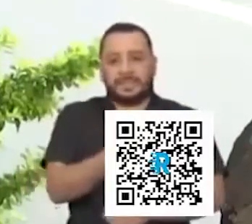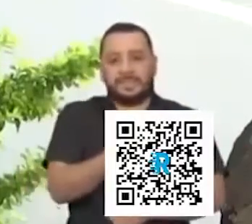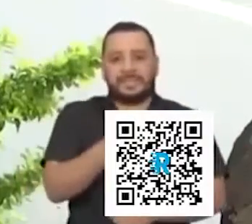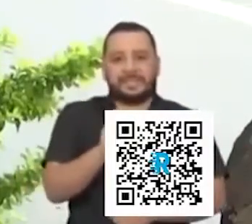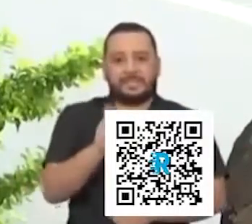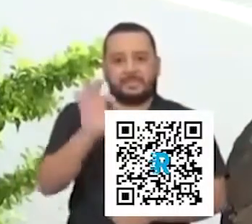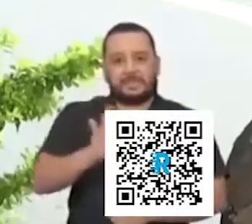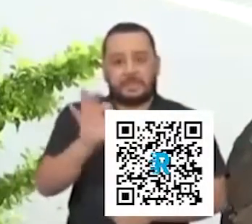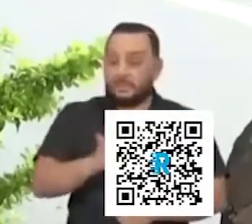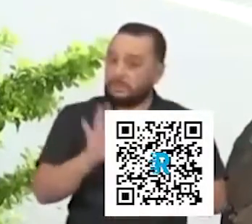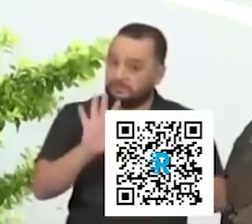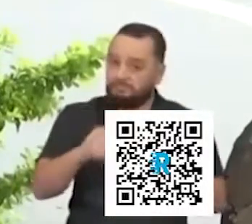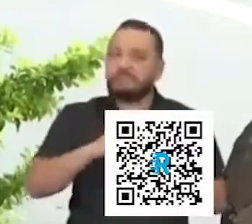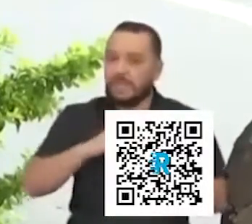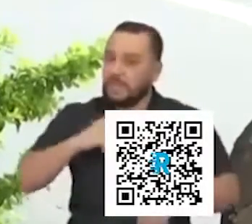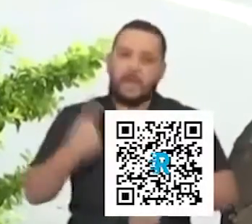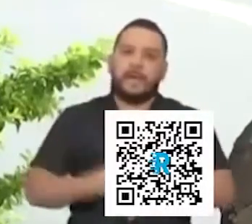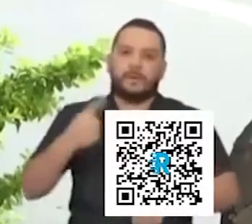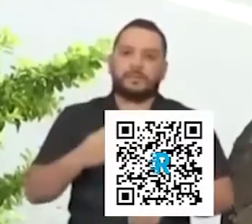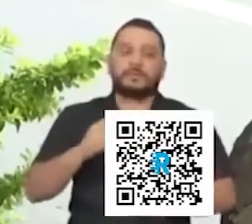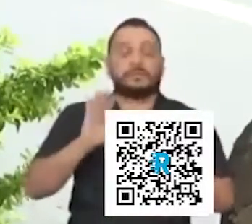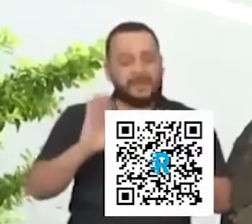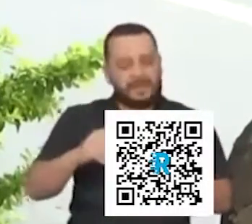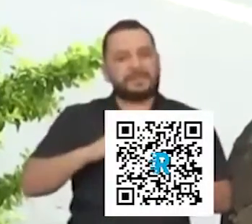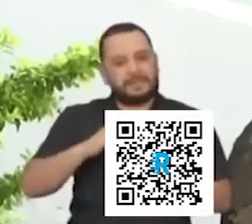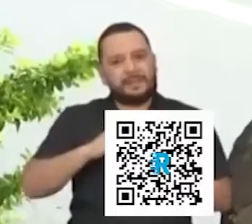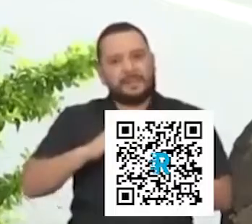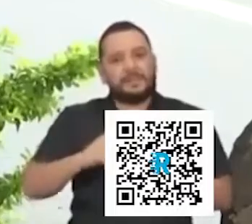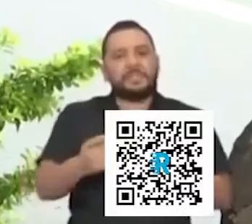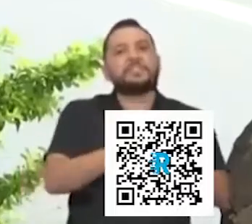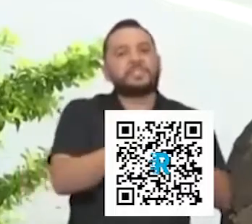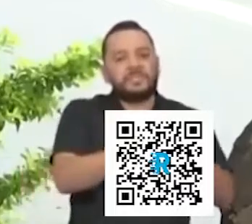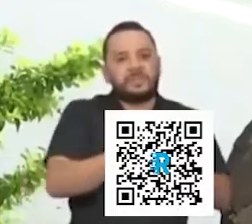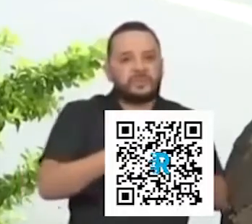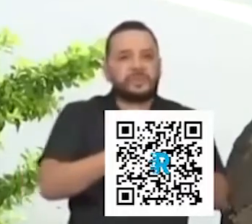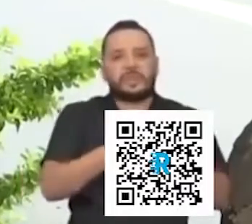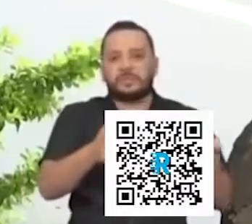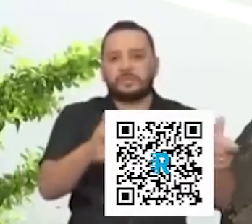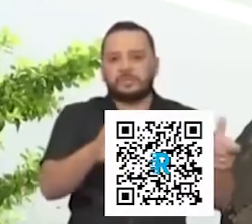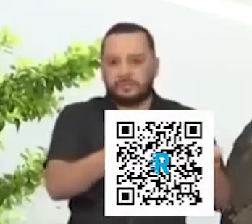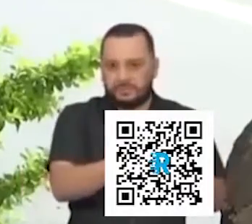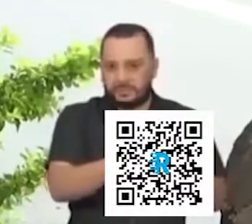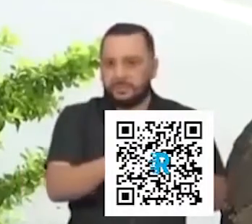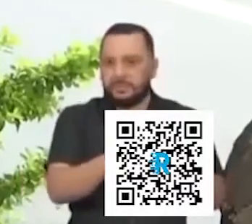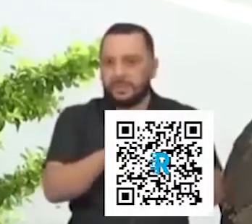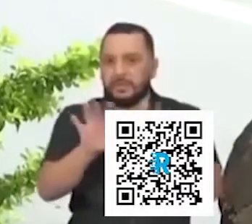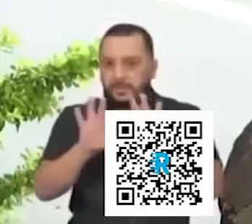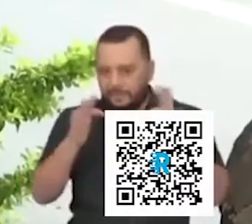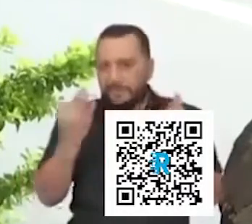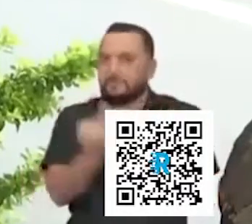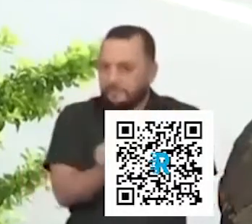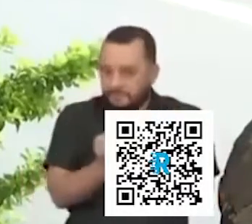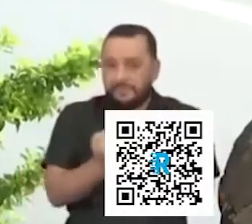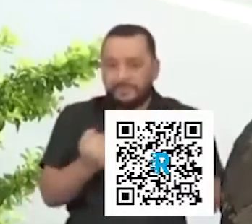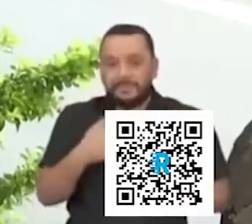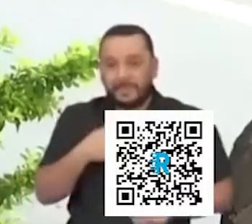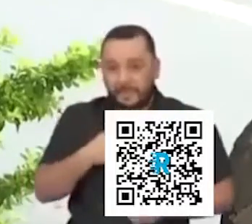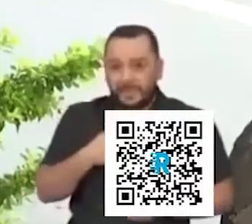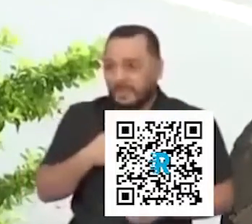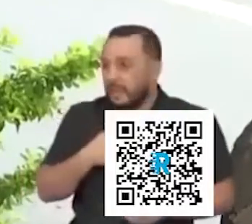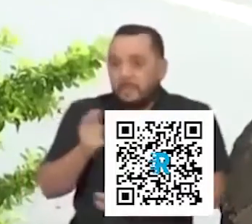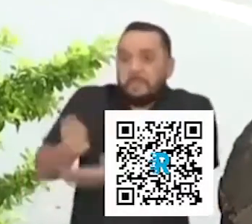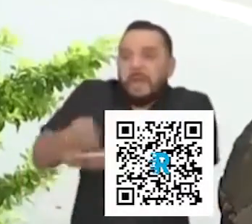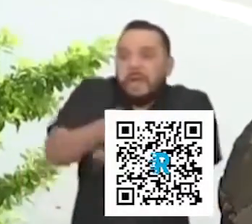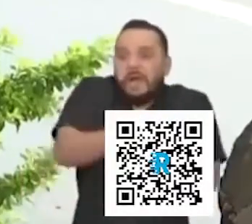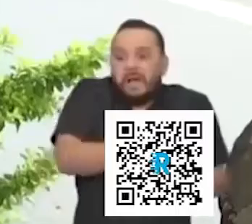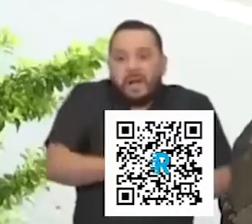65%. Apesar desse nível recorde, houve uma queda na inadimplência e no número de famílias que declararam não ter condições de arcar com